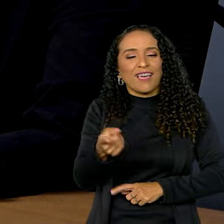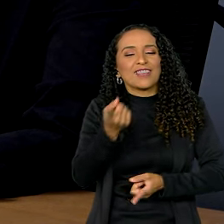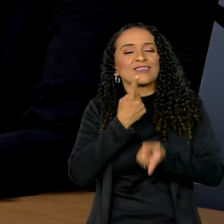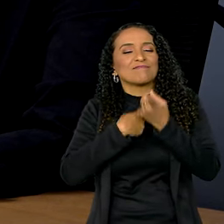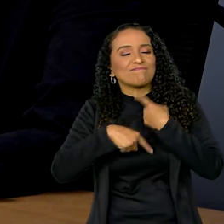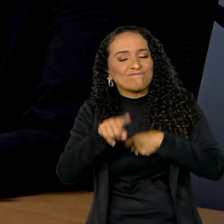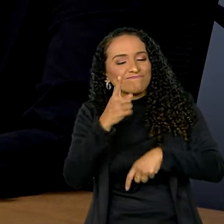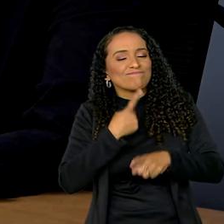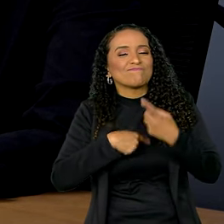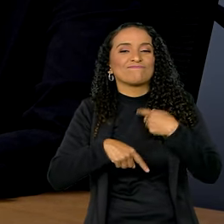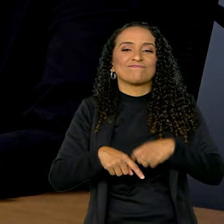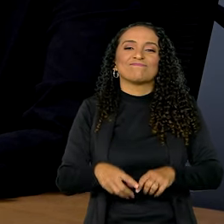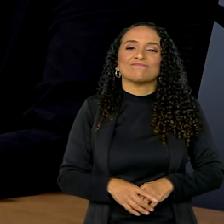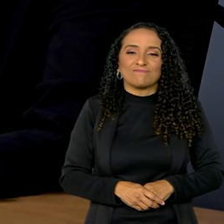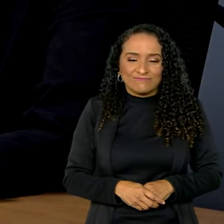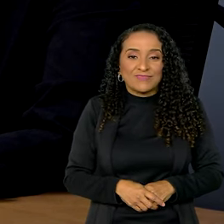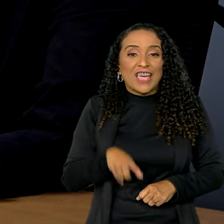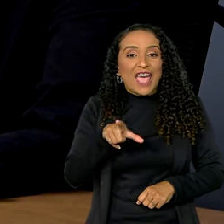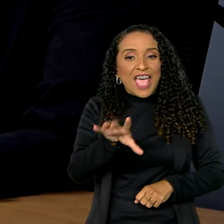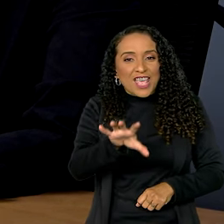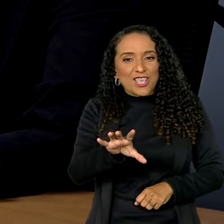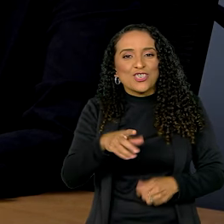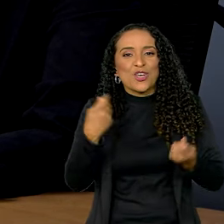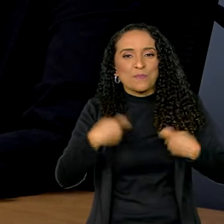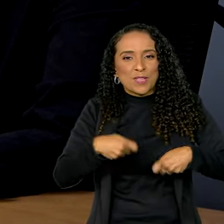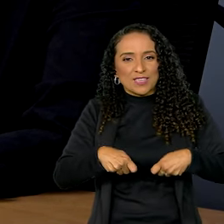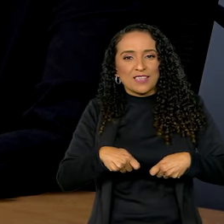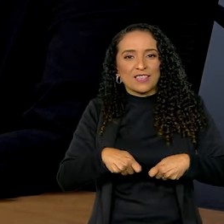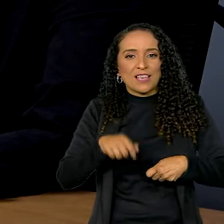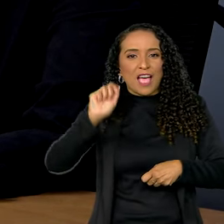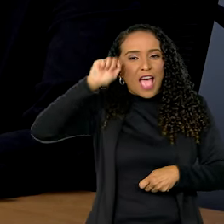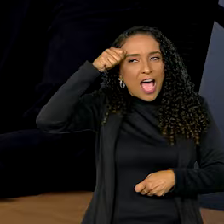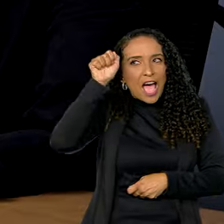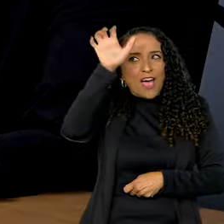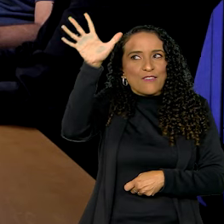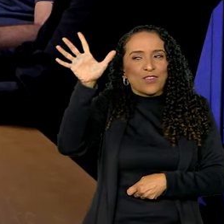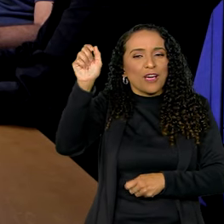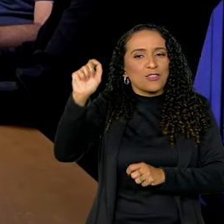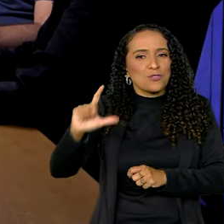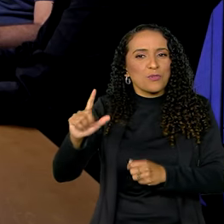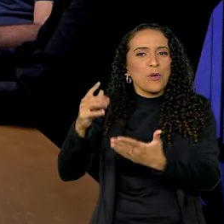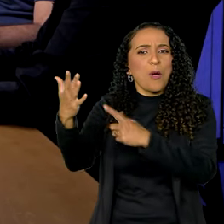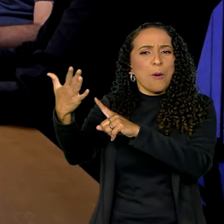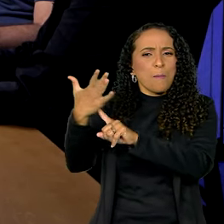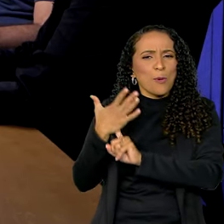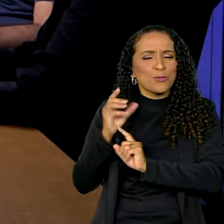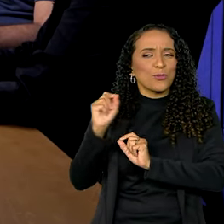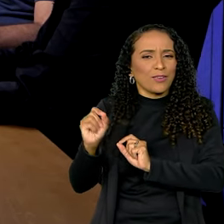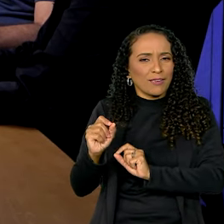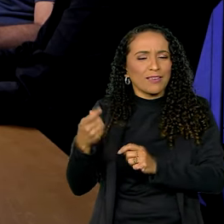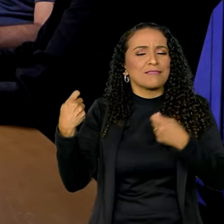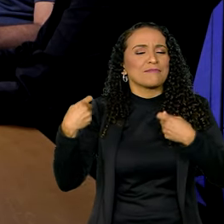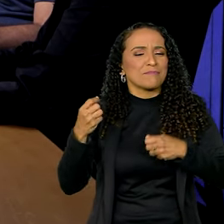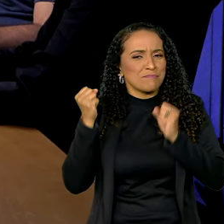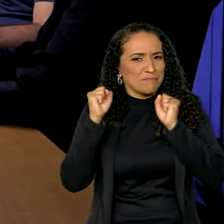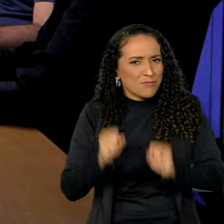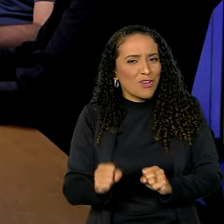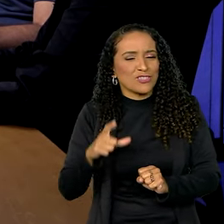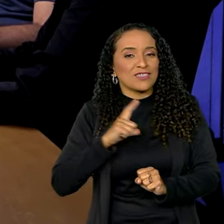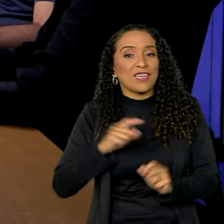é uma ambição Esse é um desejo é isso que a gente precisa África do Sul deu todos os sinais que temos